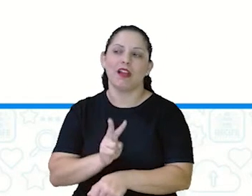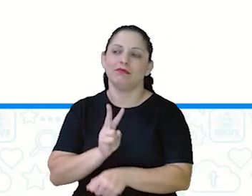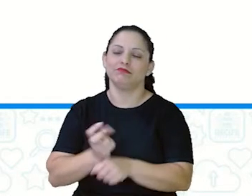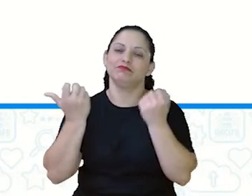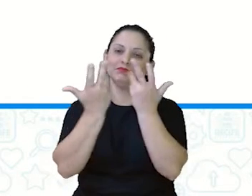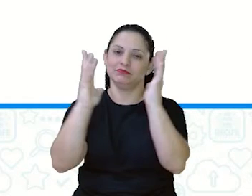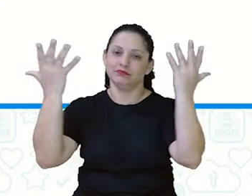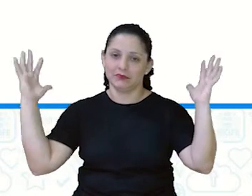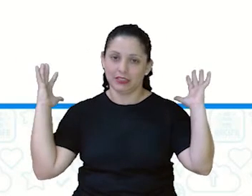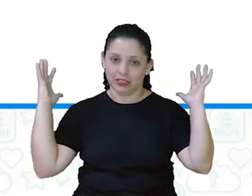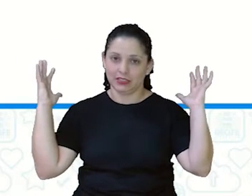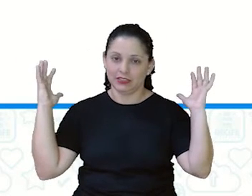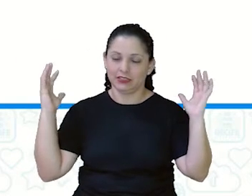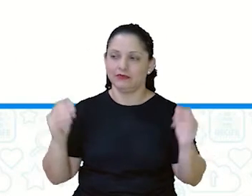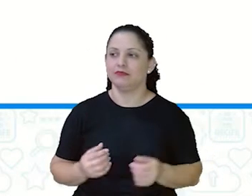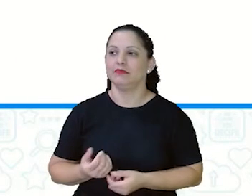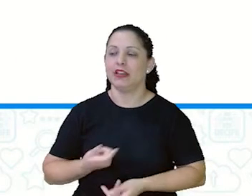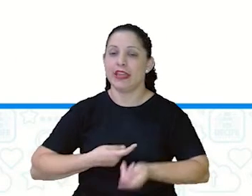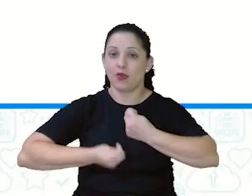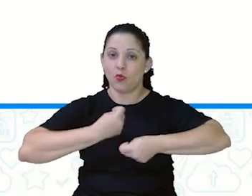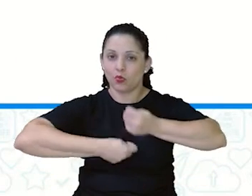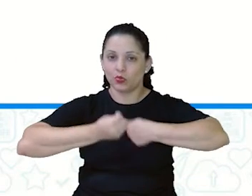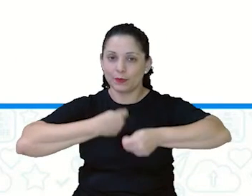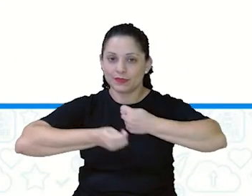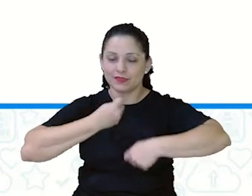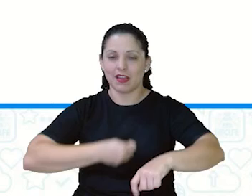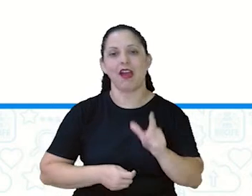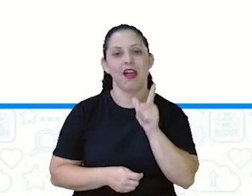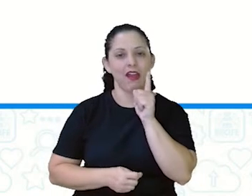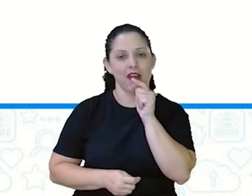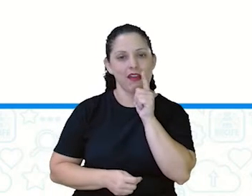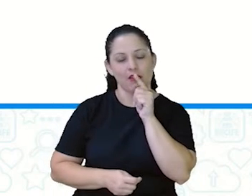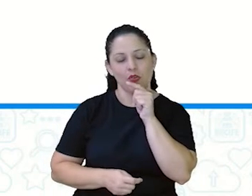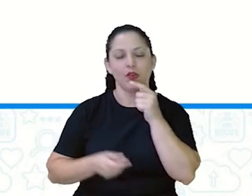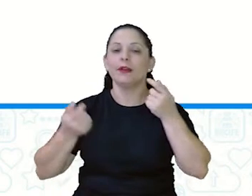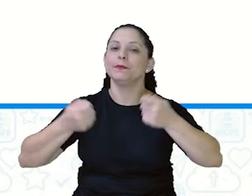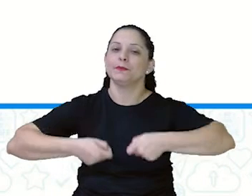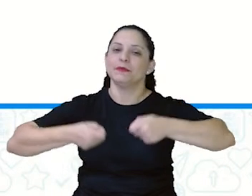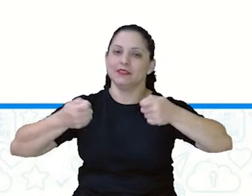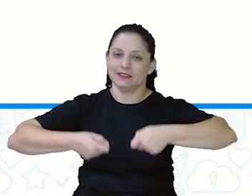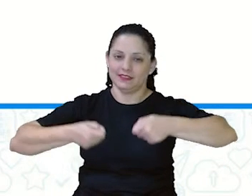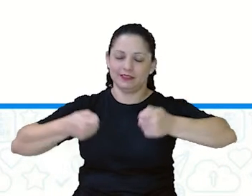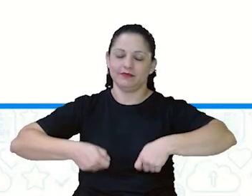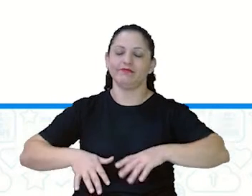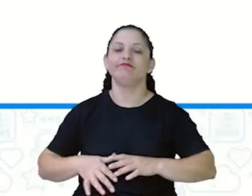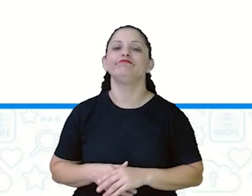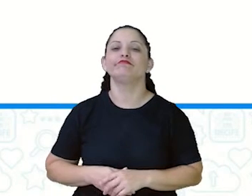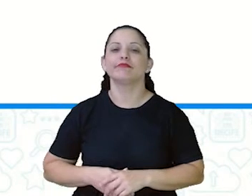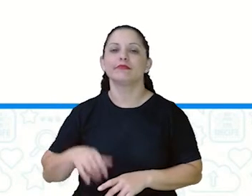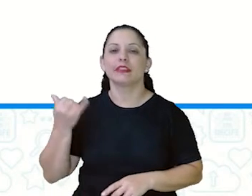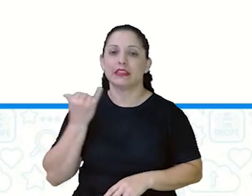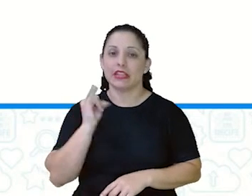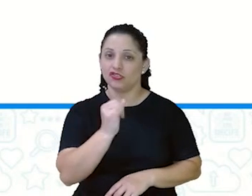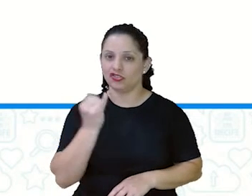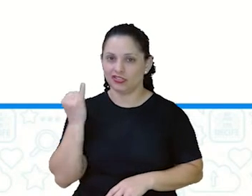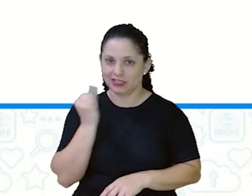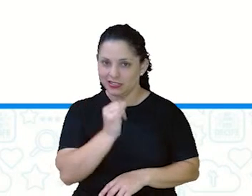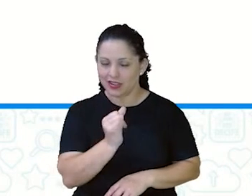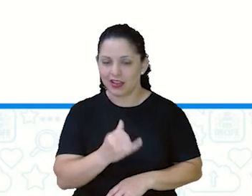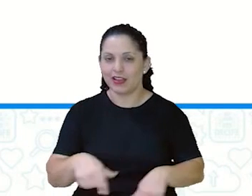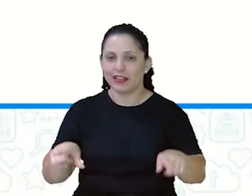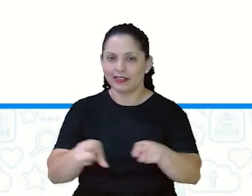o meio ambiente, destaca-se a economia de água, a gente precisa economizar água, energia e